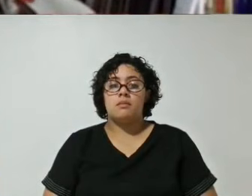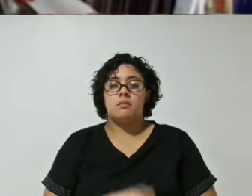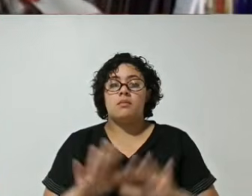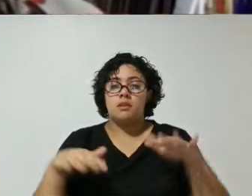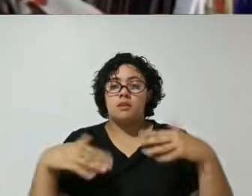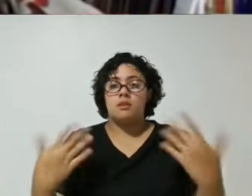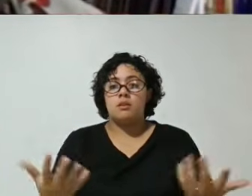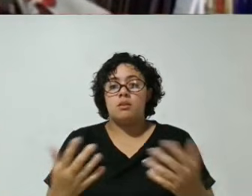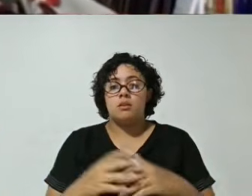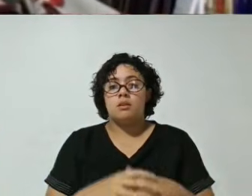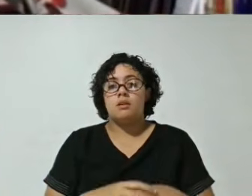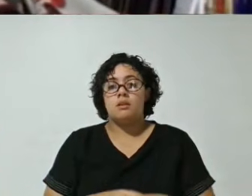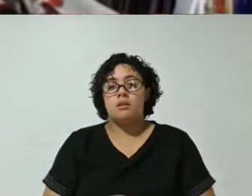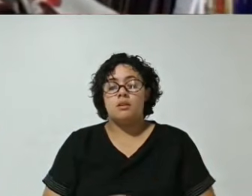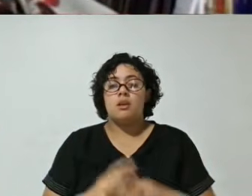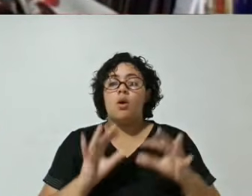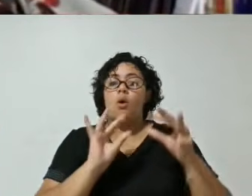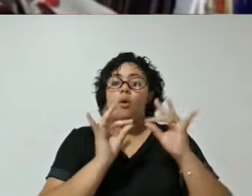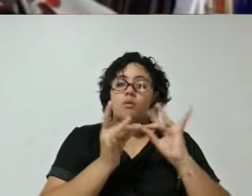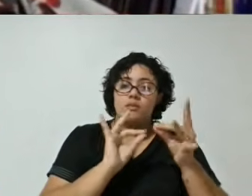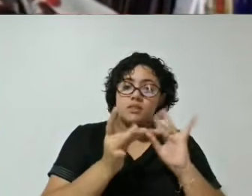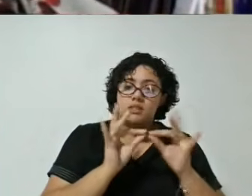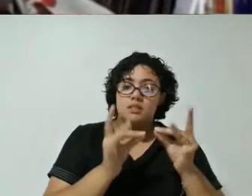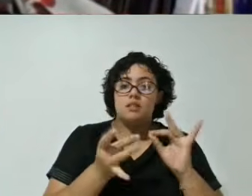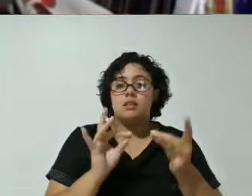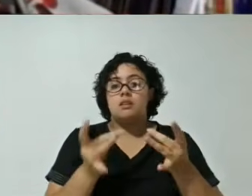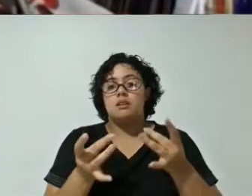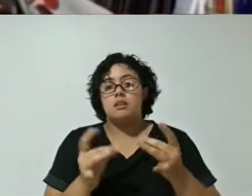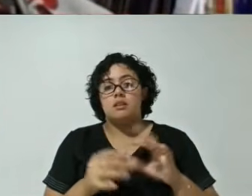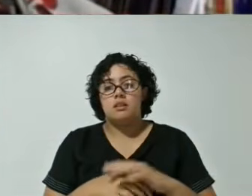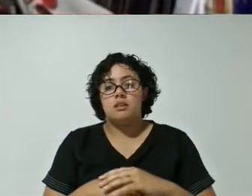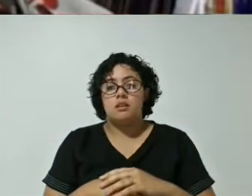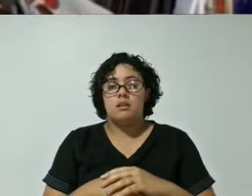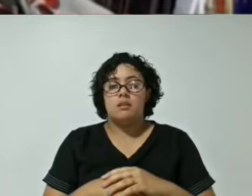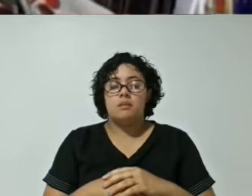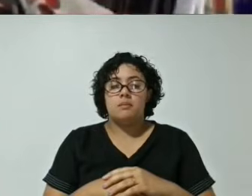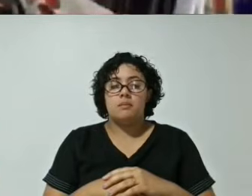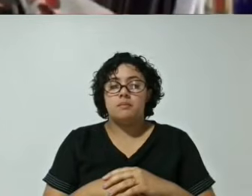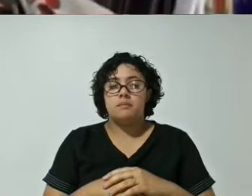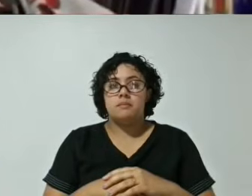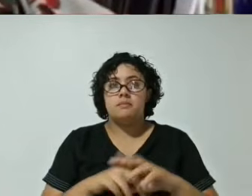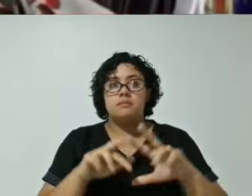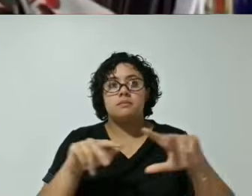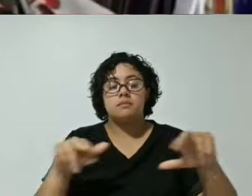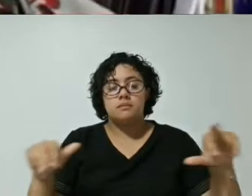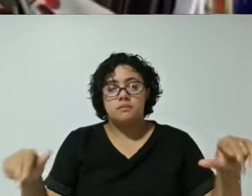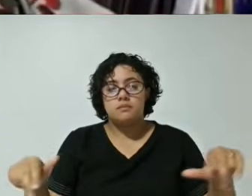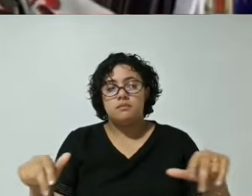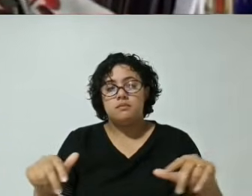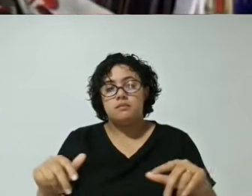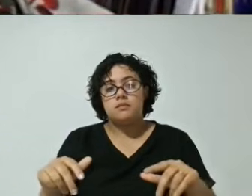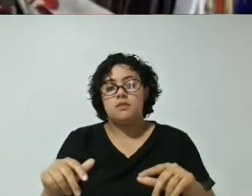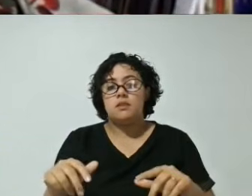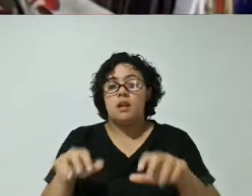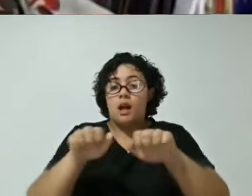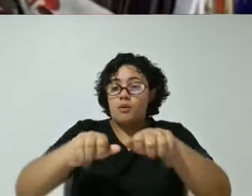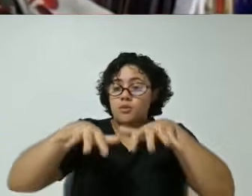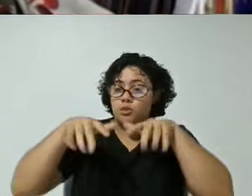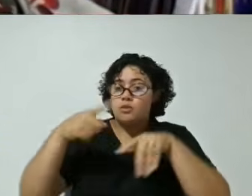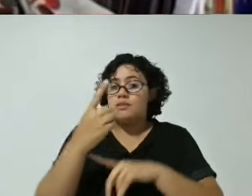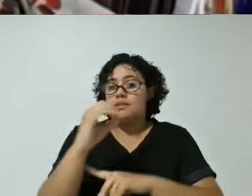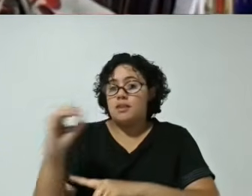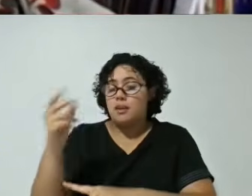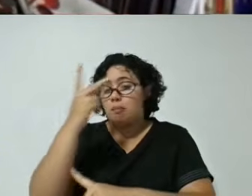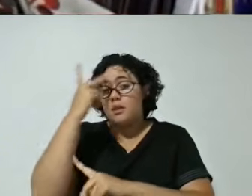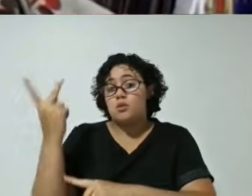Então já tem sala de oficinas, né, sala administrativo, auditório para 100 pessoas, né, a biblioteca